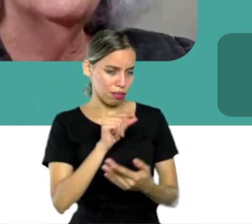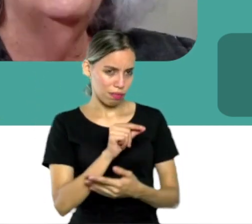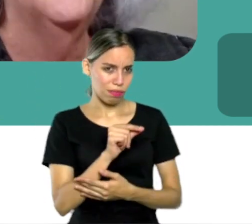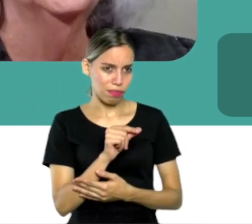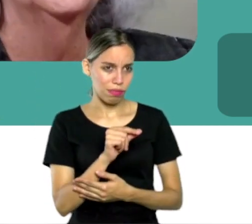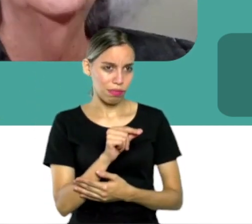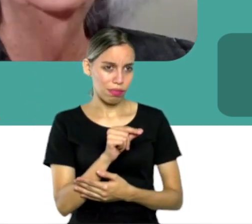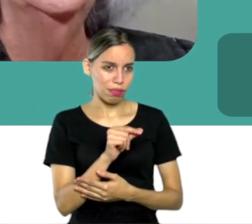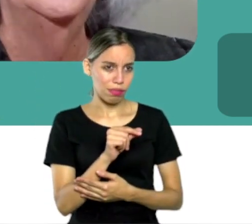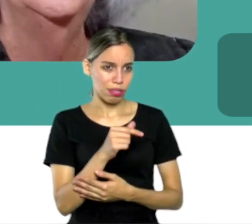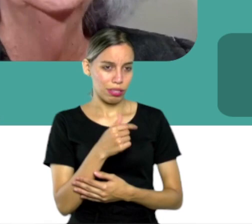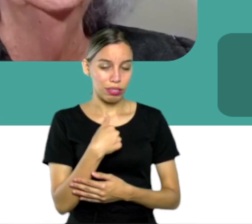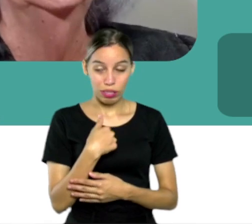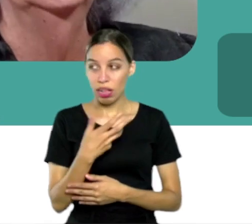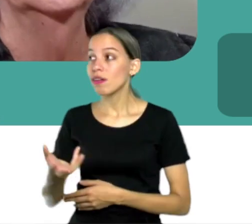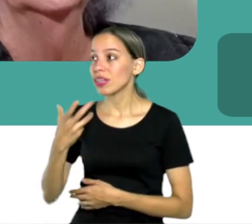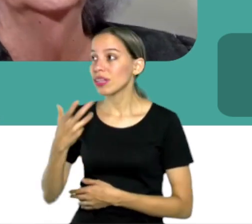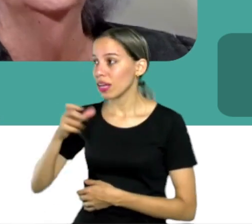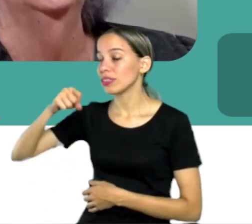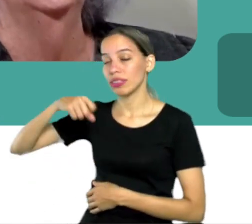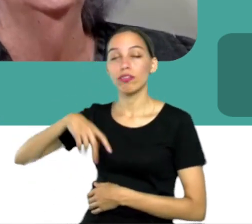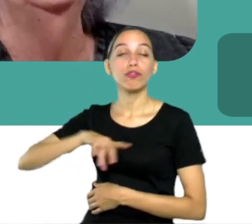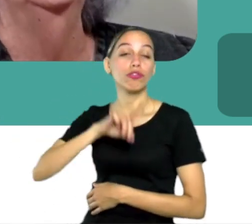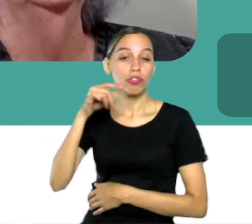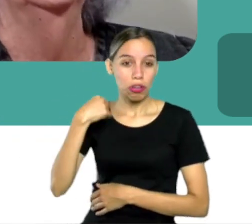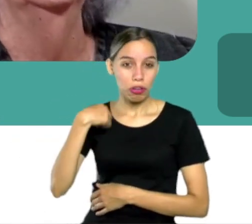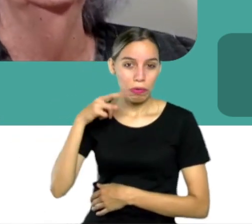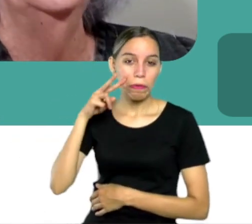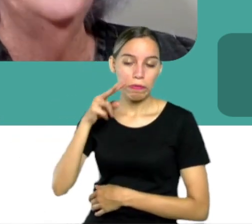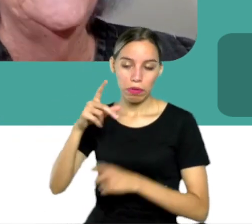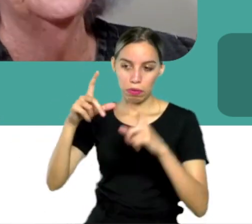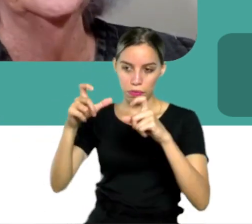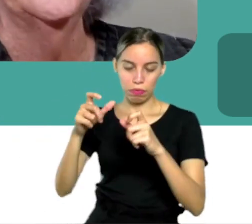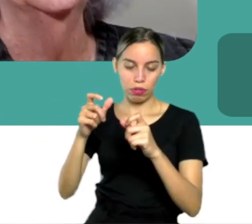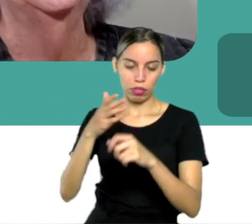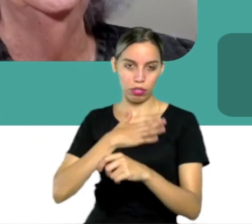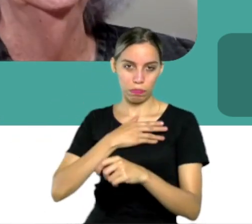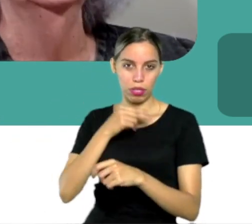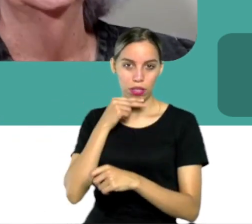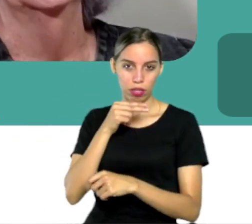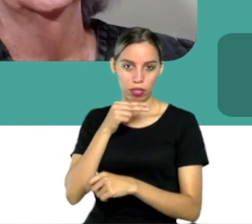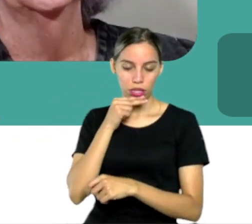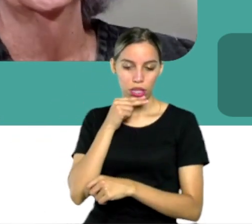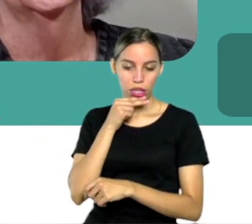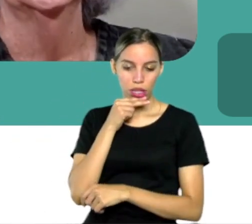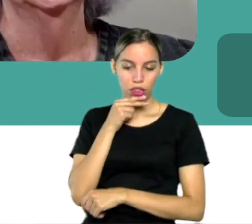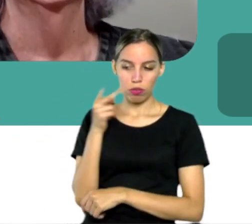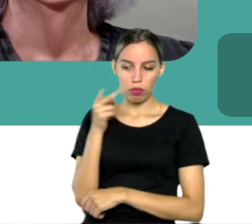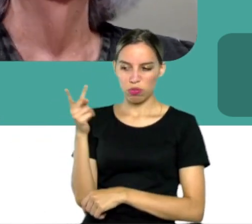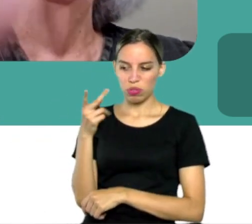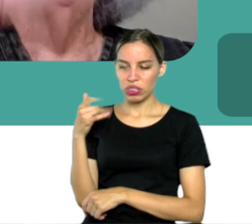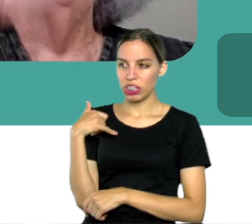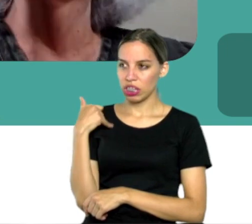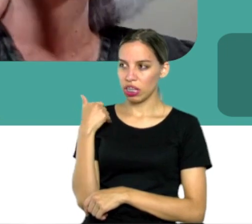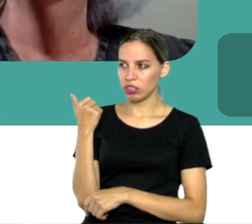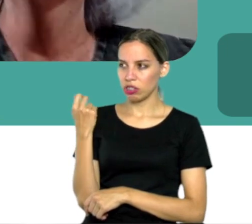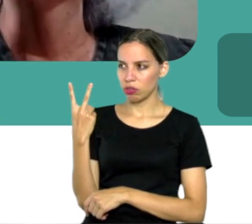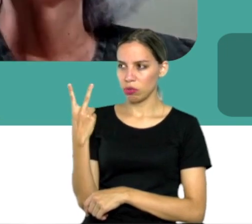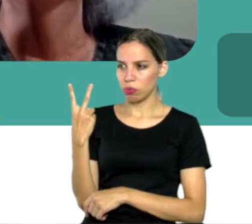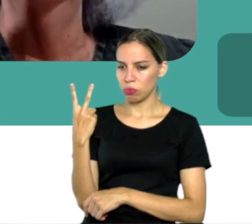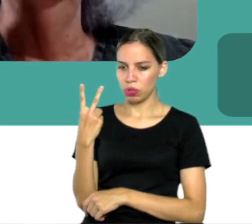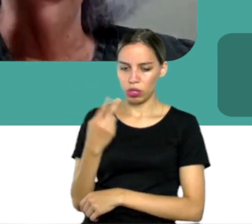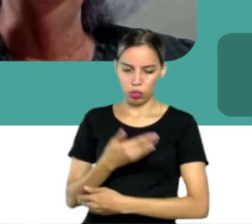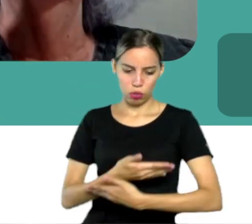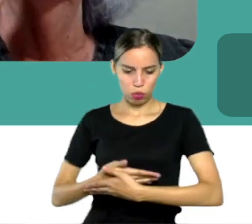uma foto da minha neta com meu neto, eles eram pequenos, ela já tinha uns 2 anos, ele bebezinho, o pezinho